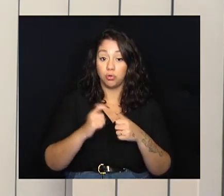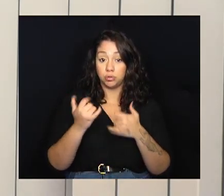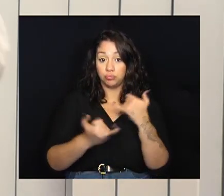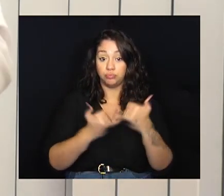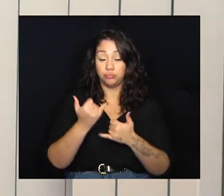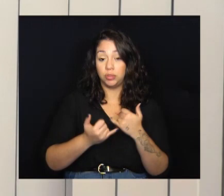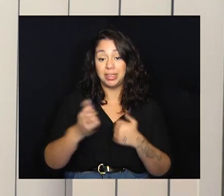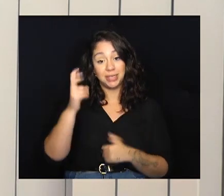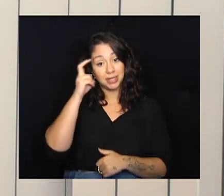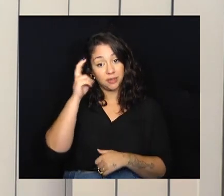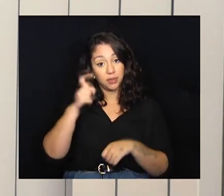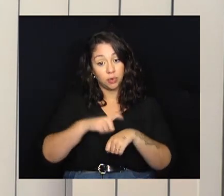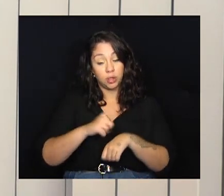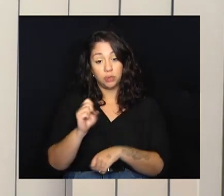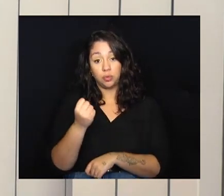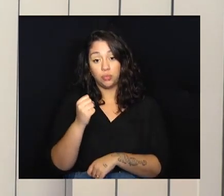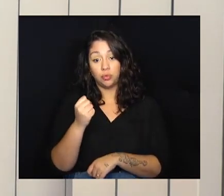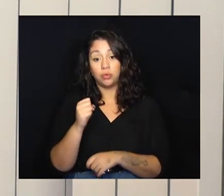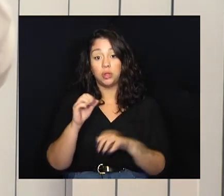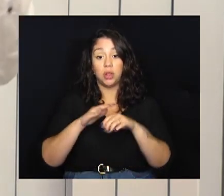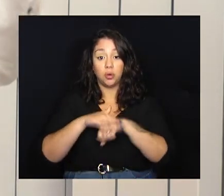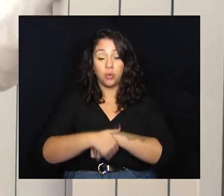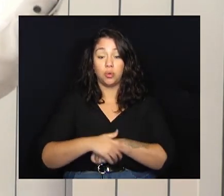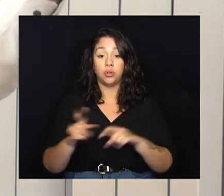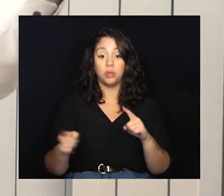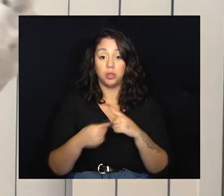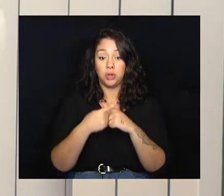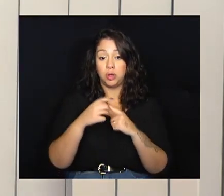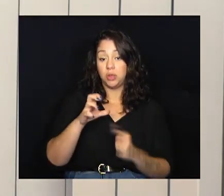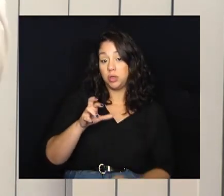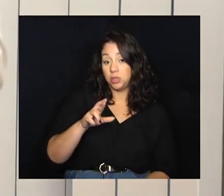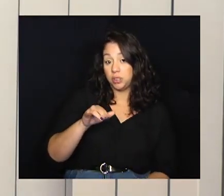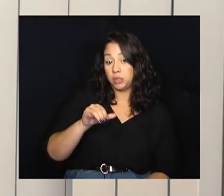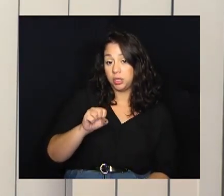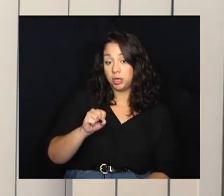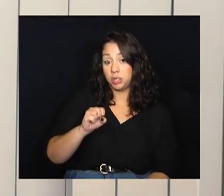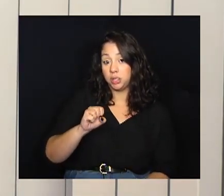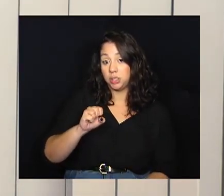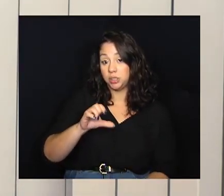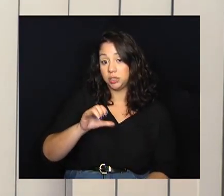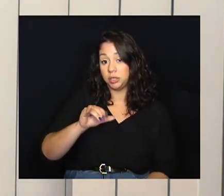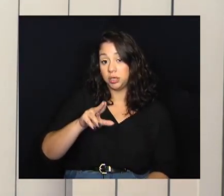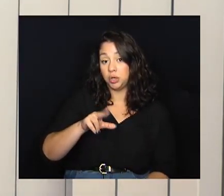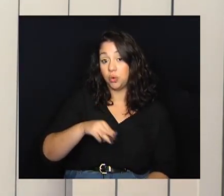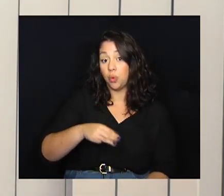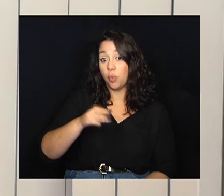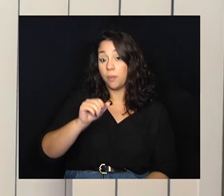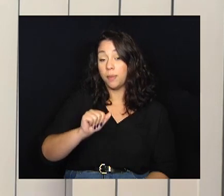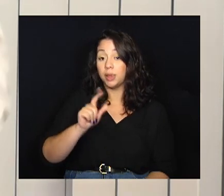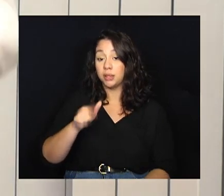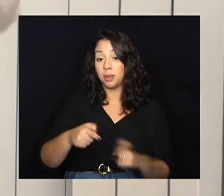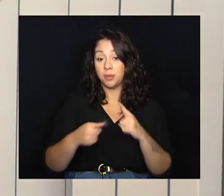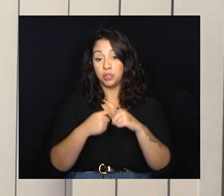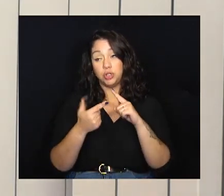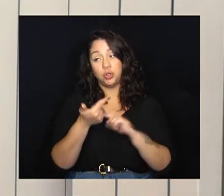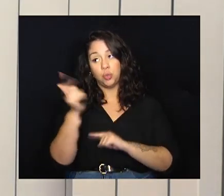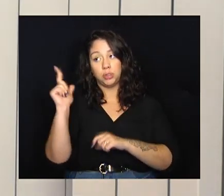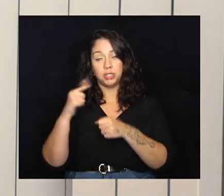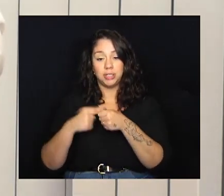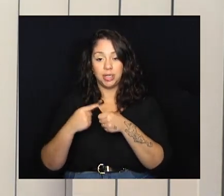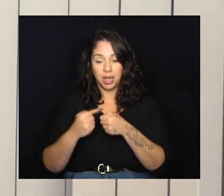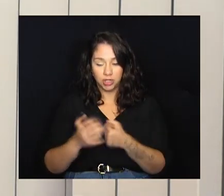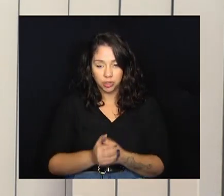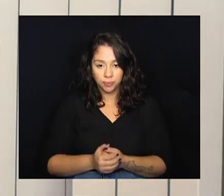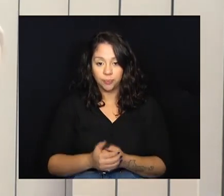8 horas da noite contra o Criciúma que tá no G4 partida que acontece fora de casa gente